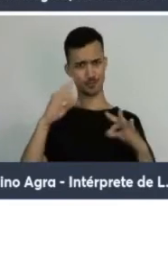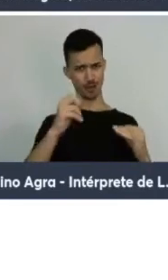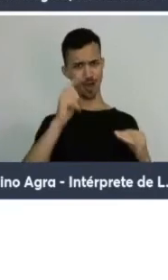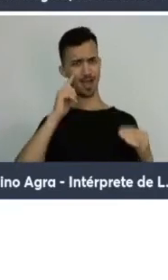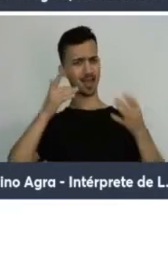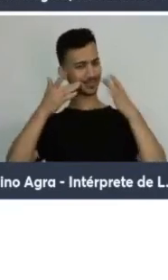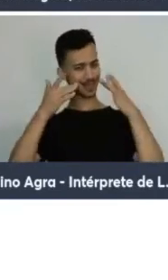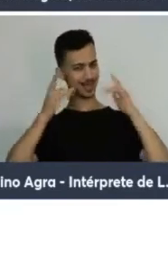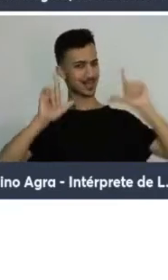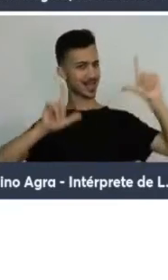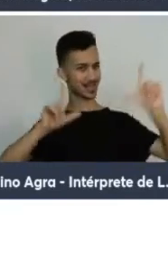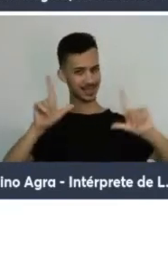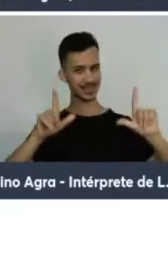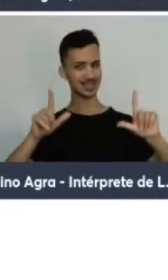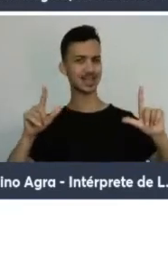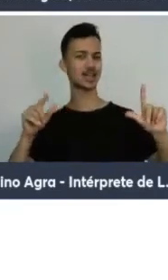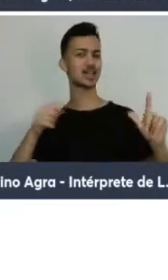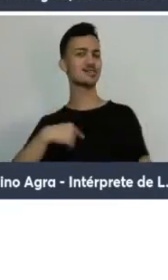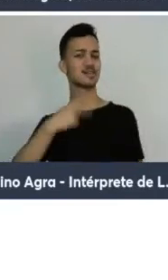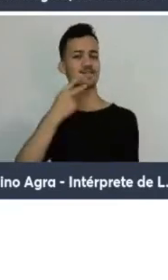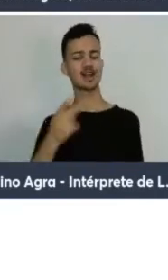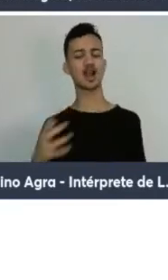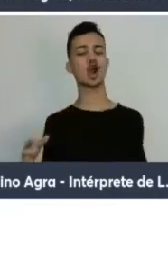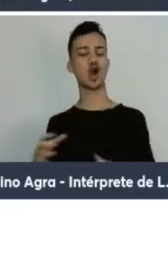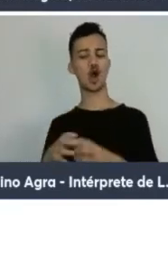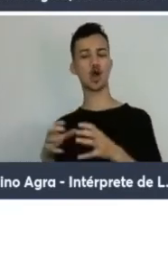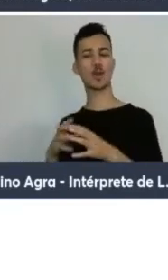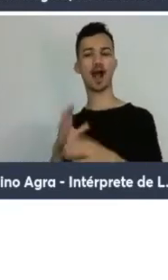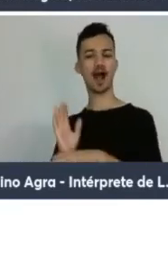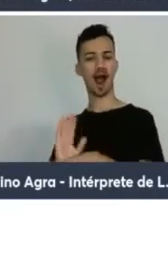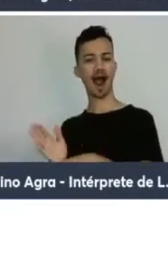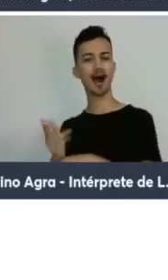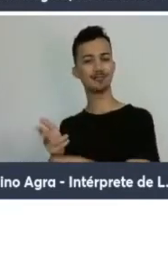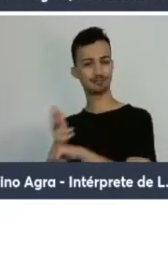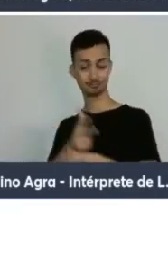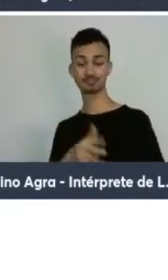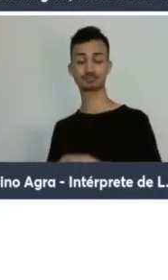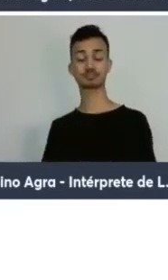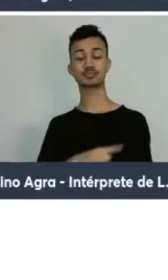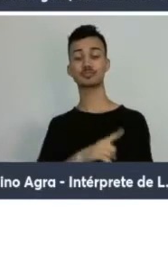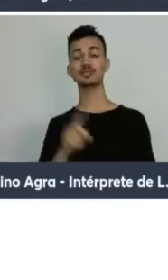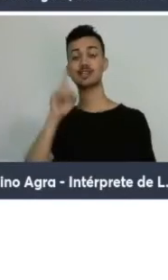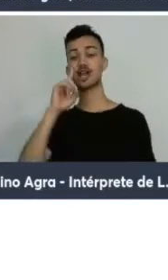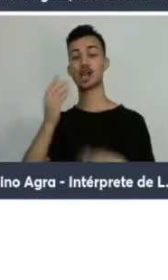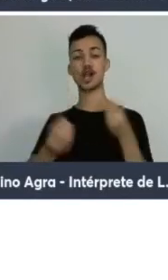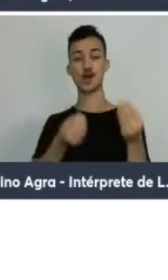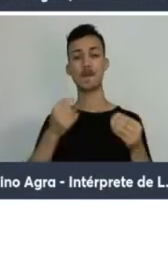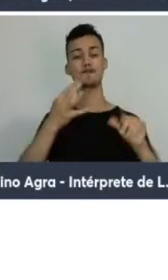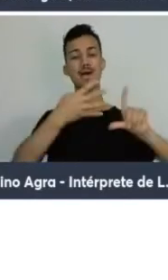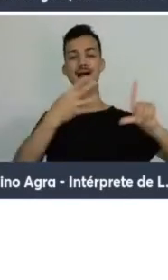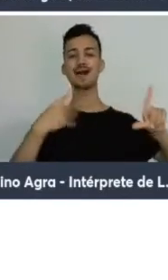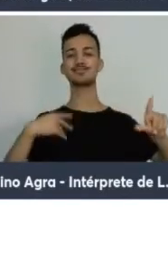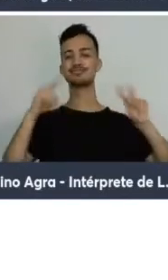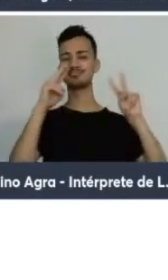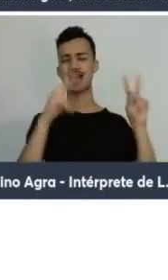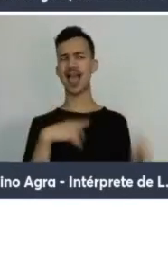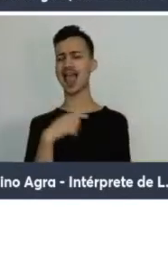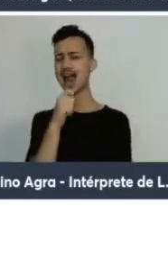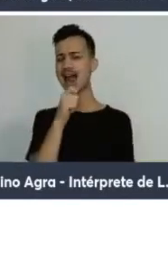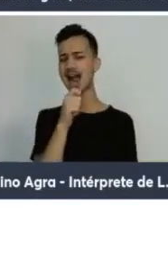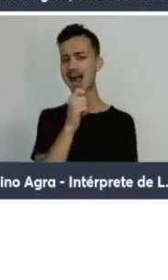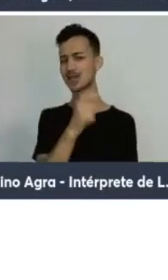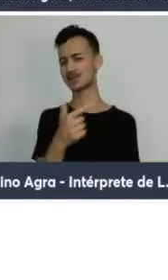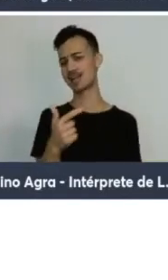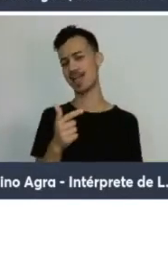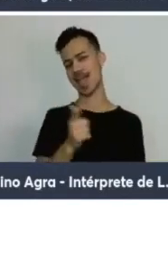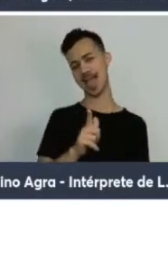teatro, você falou dos cineclubes, né? Enfim, como que aparecia a questão LGBT, que não tinha ainda essa sigla, né,